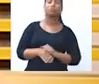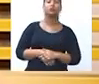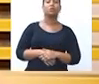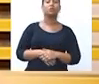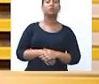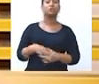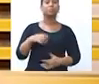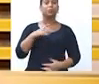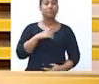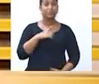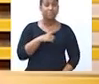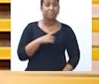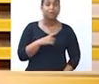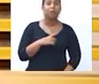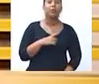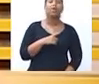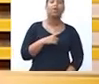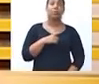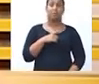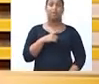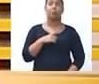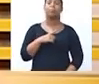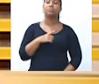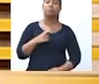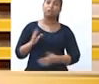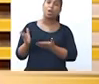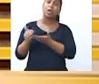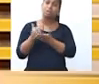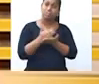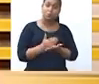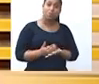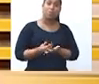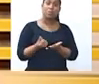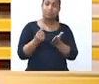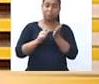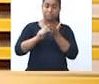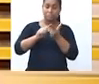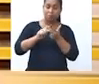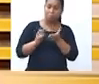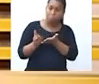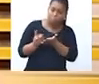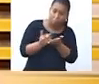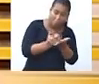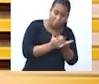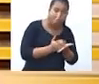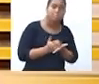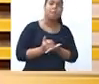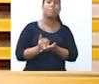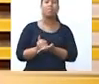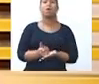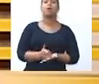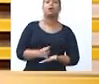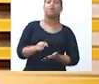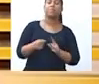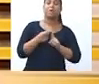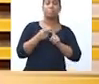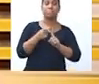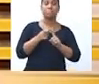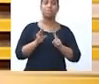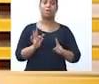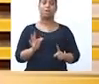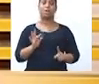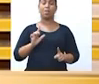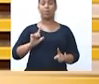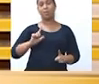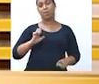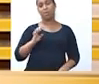você tem, eles têm já essa coleta, né, dessas impressões digitais, que eles chamam impressões digitais latentes.